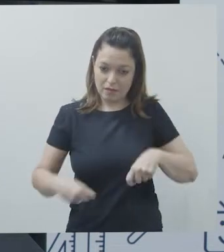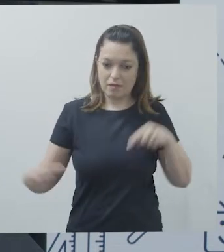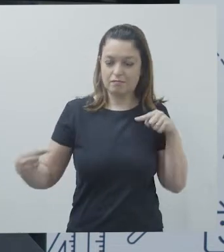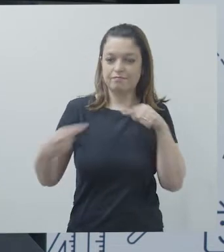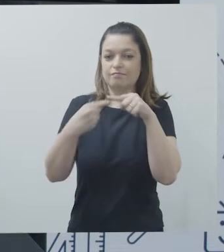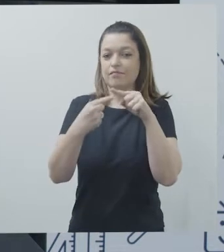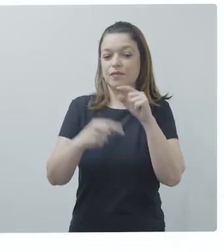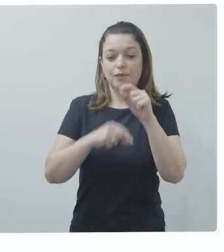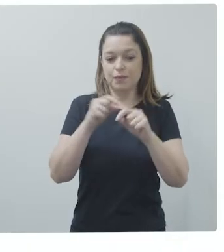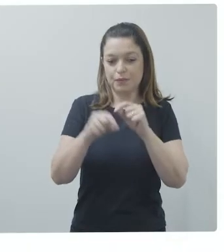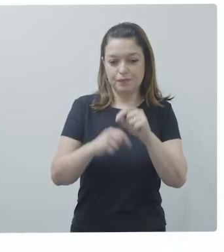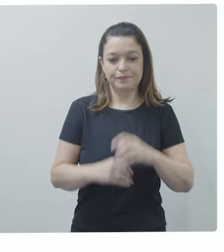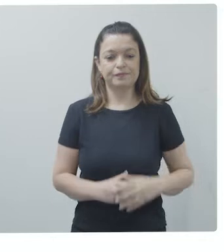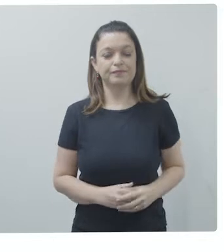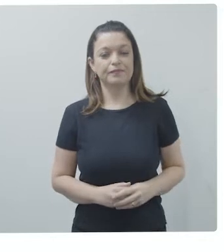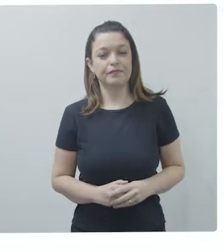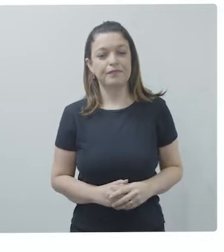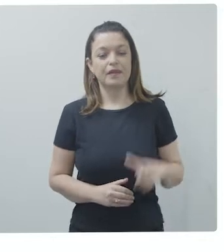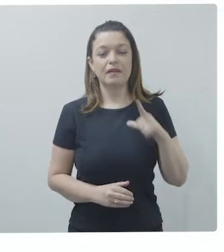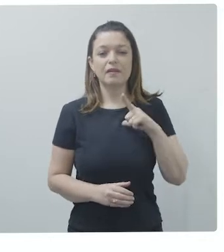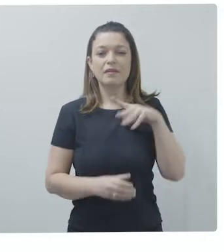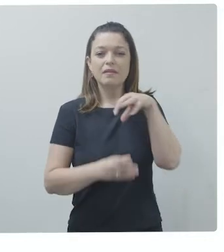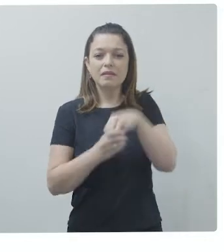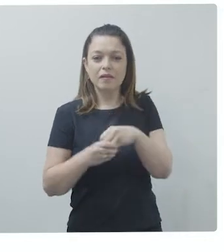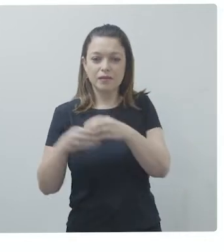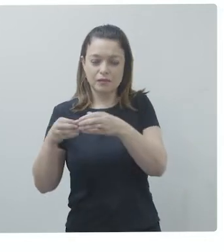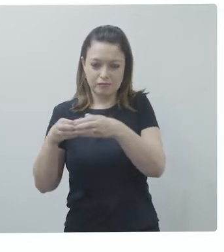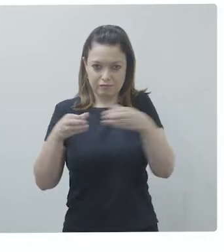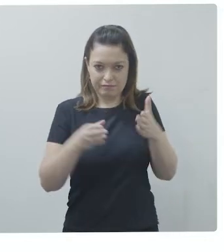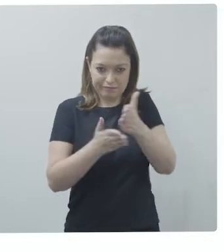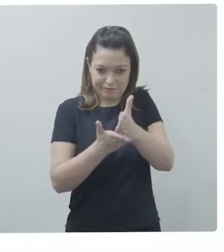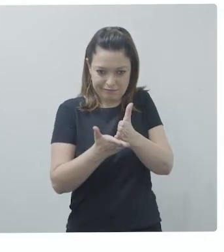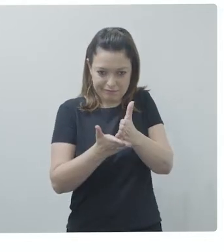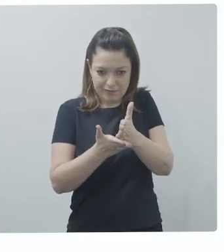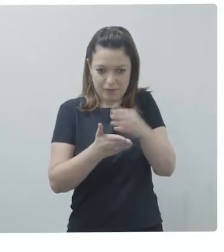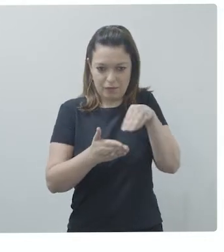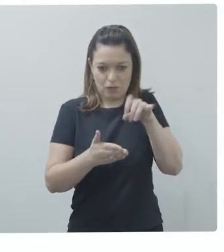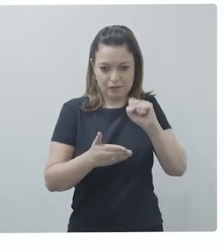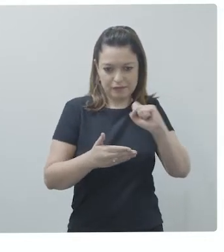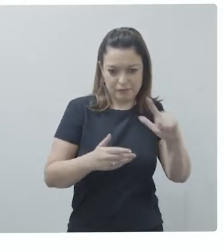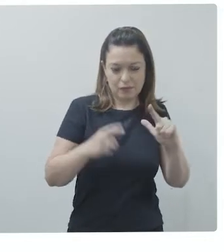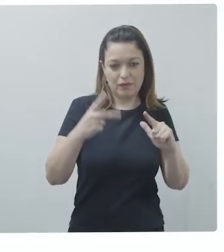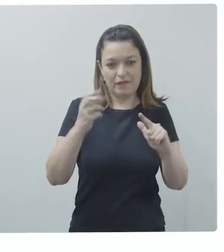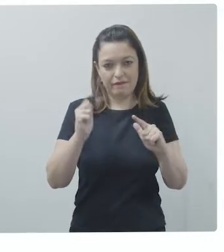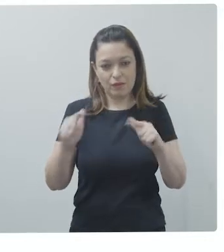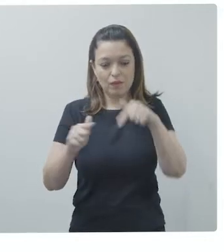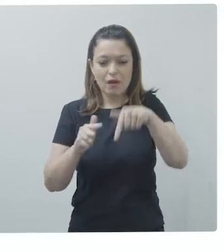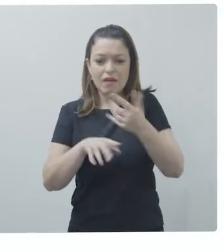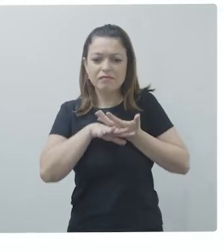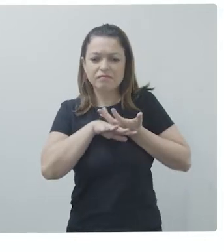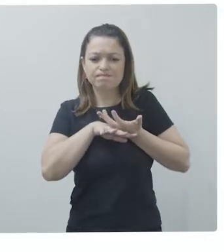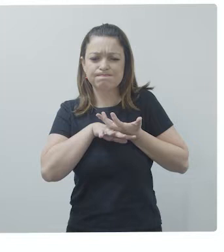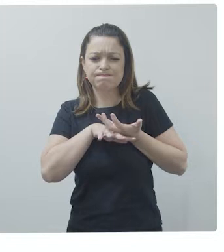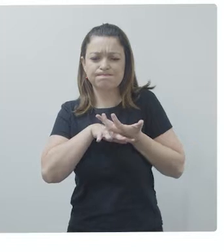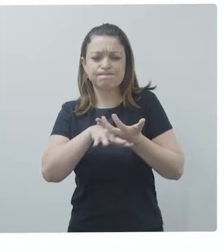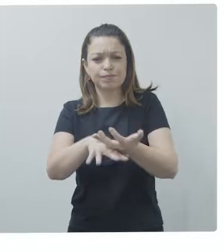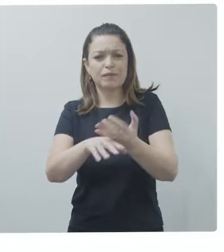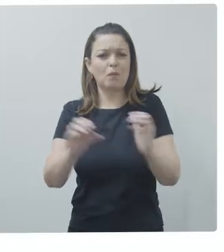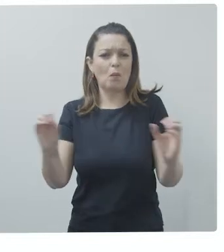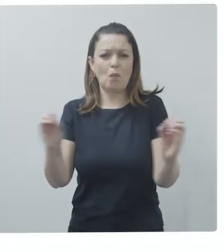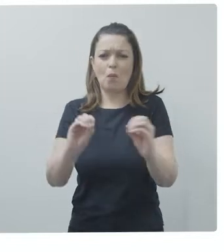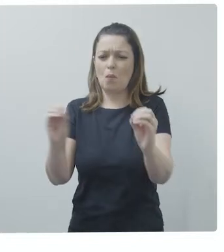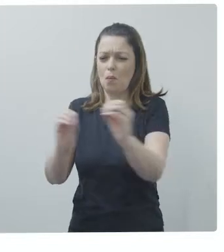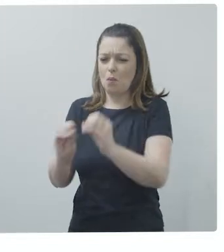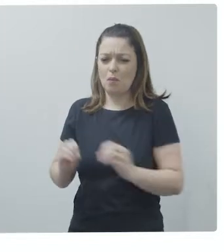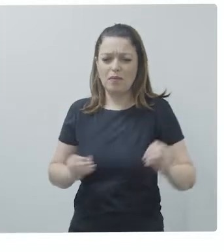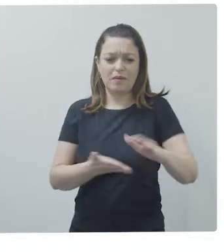Então, olha só. Entre Muspel e Niflheim havia o vazio, um lugar sem forma, uma lacuna de nada.